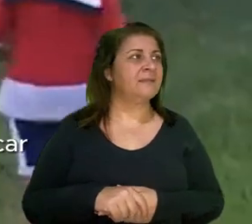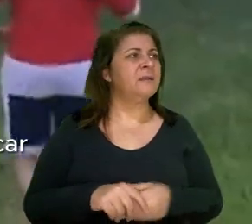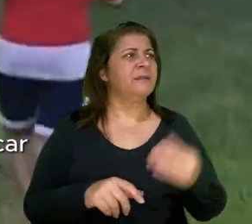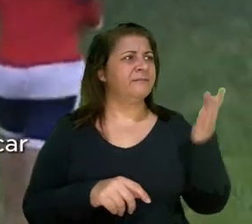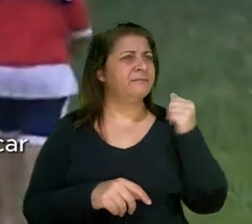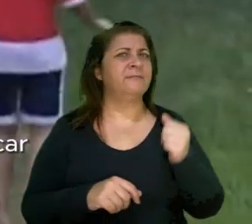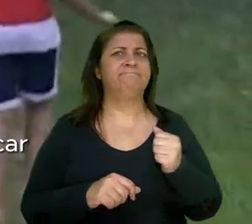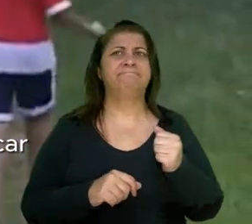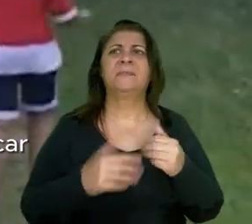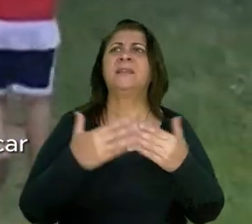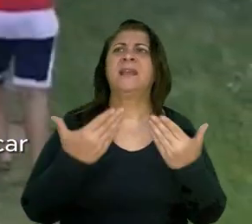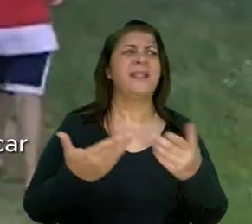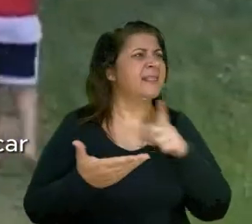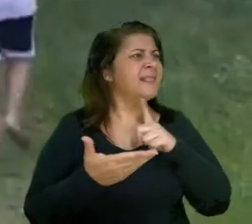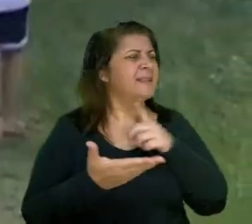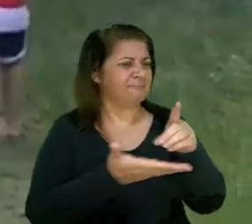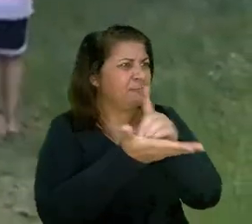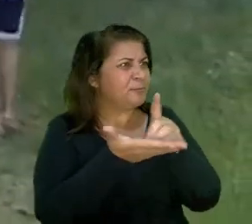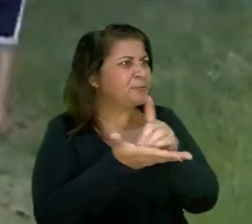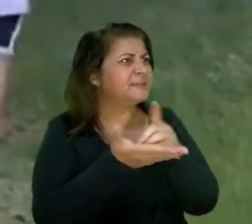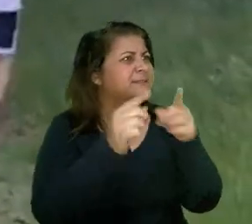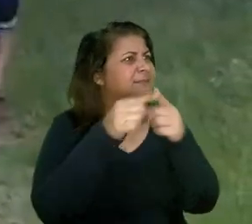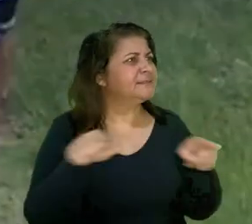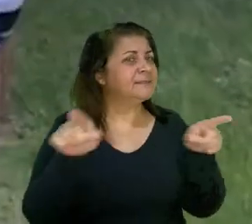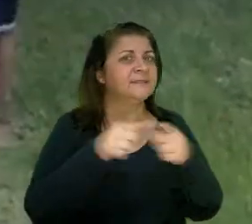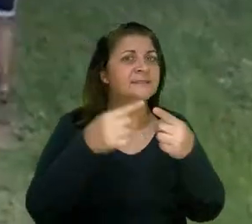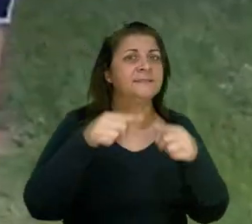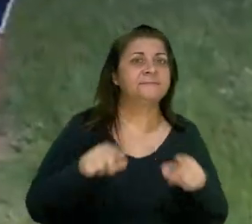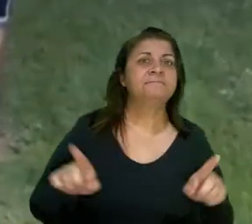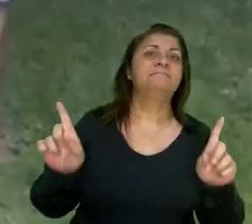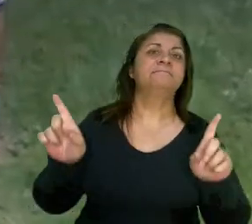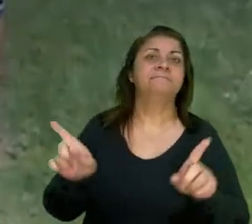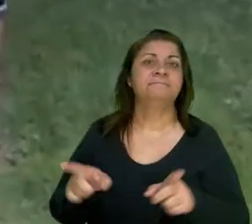Vamos, alguém põe o CD pra tocar?